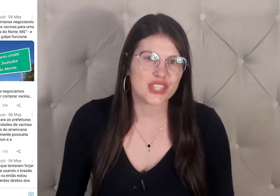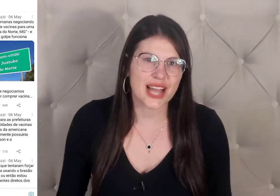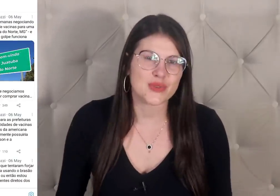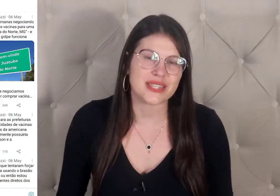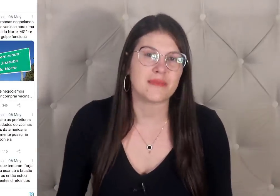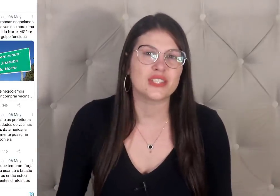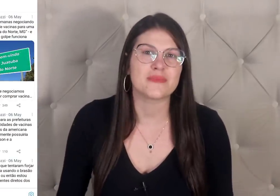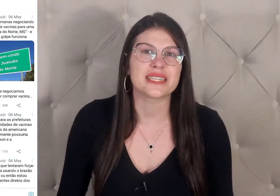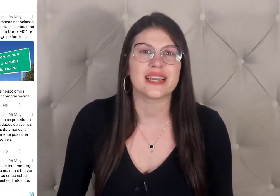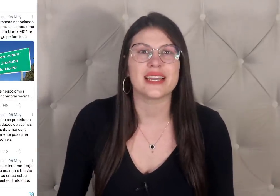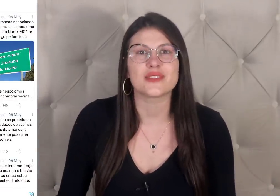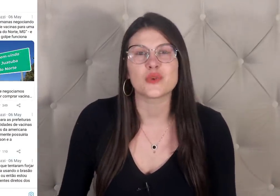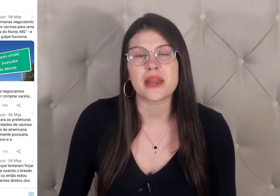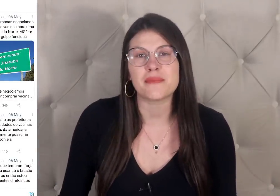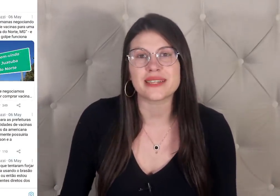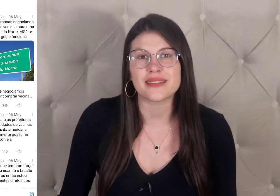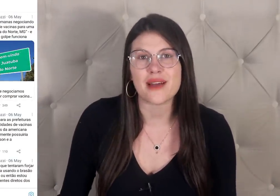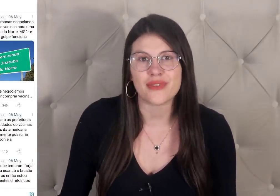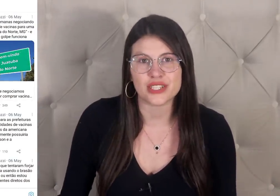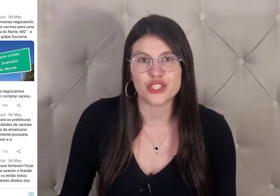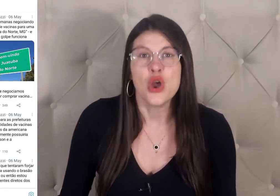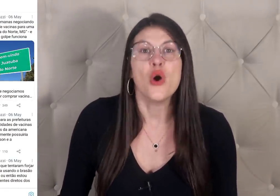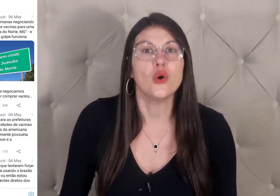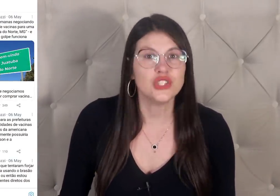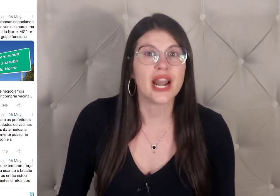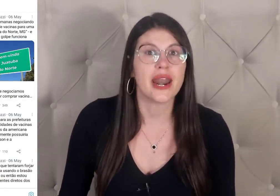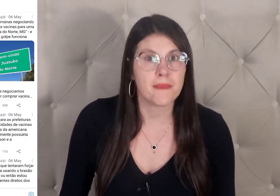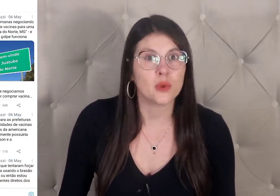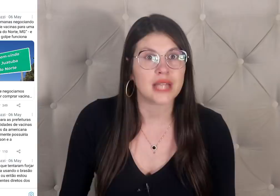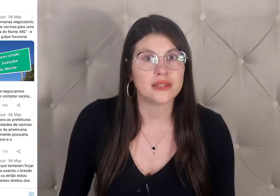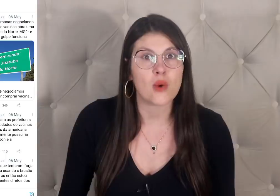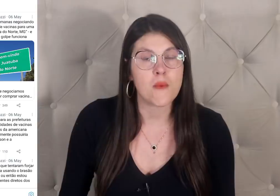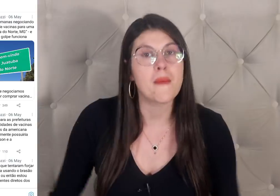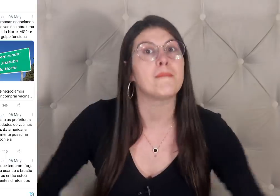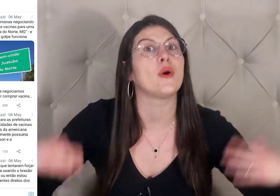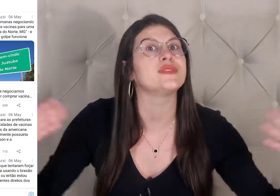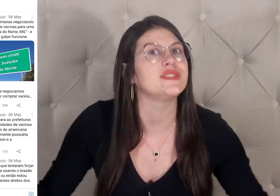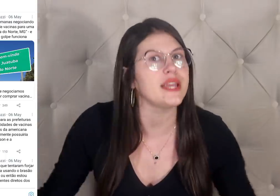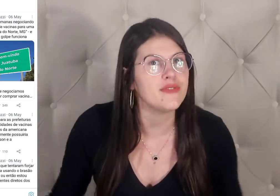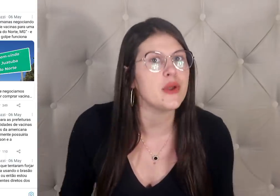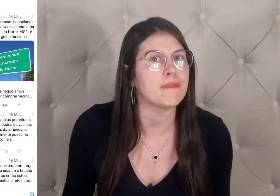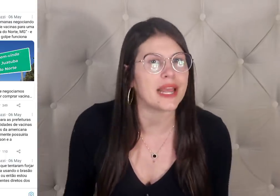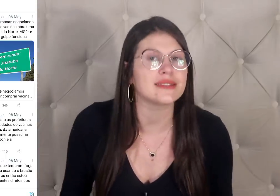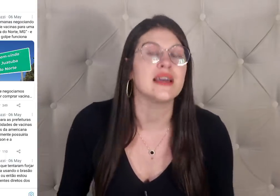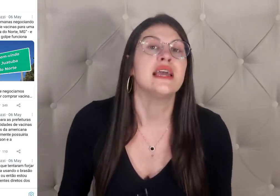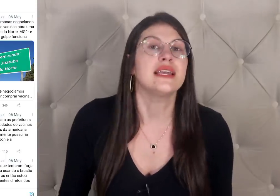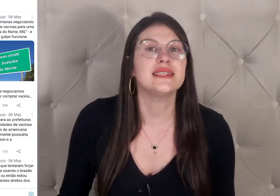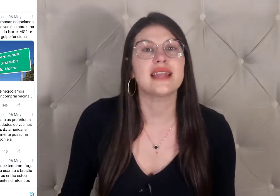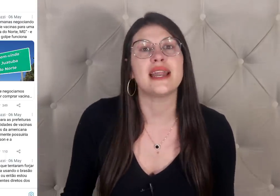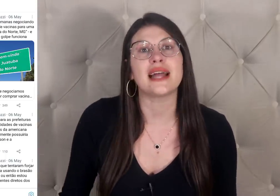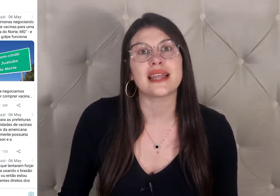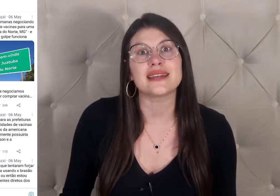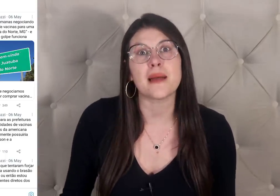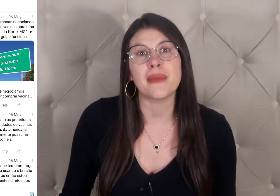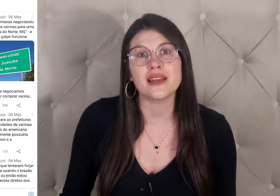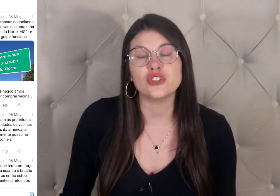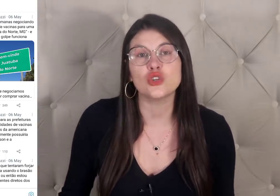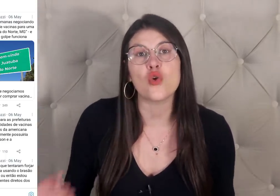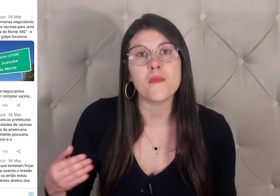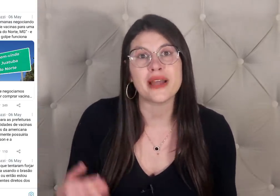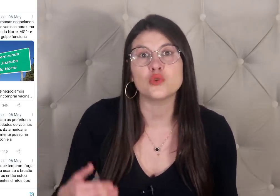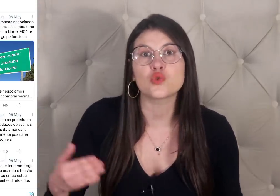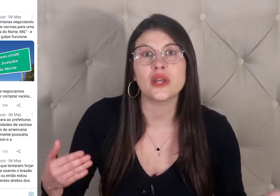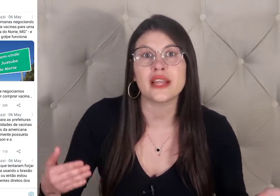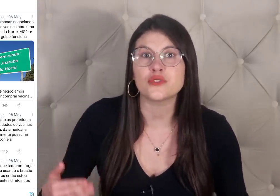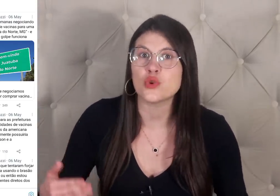rolava investigações da mídia brasileira sobre a empresa Davat, onde ela era apontada como uma possível empresa que estaria atrás apenas